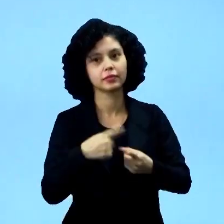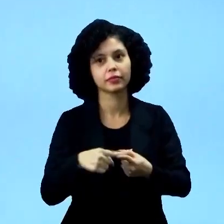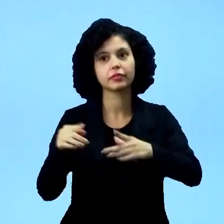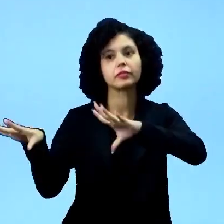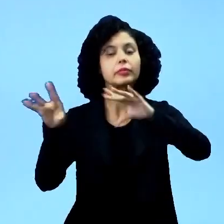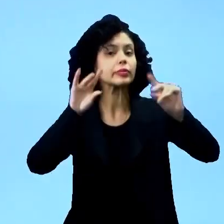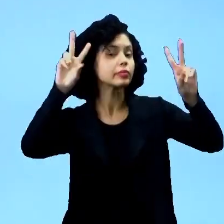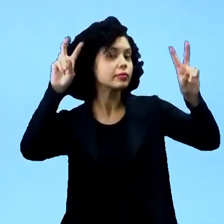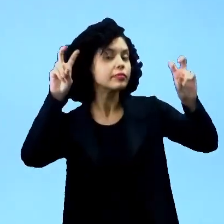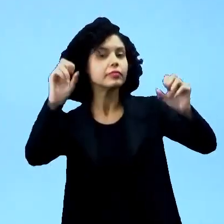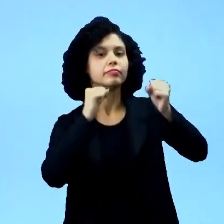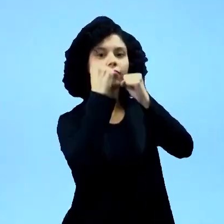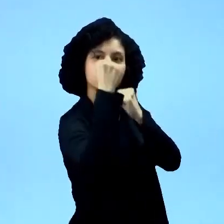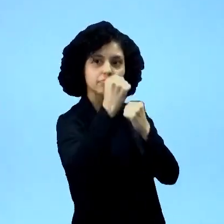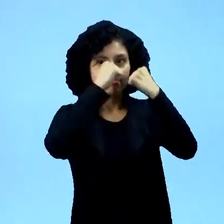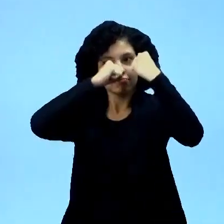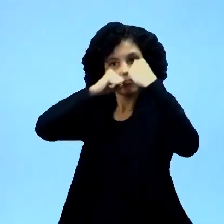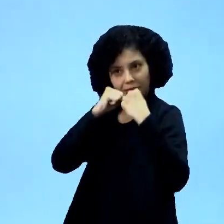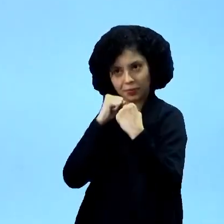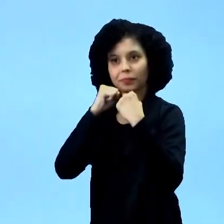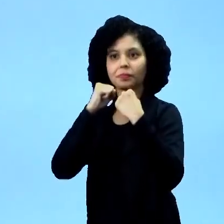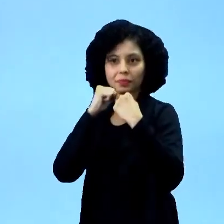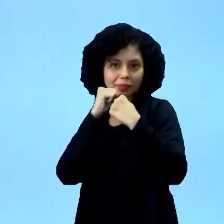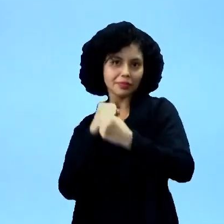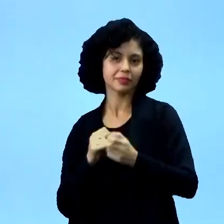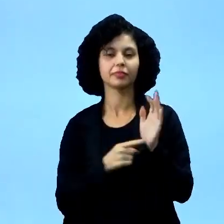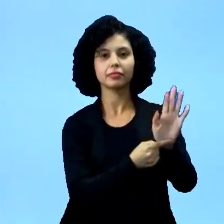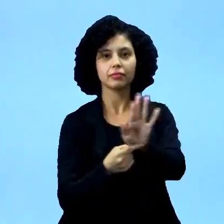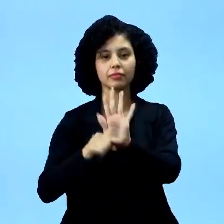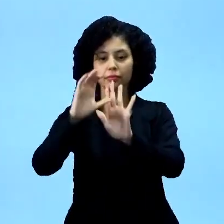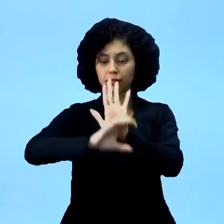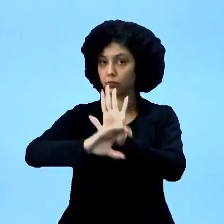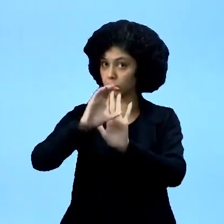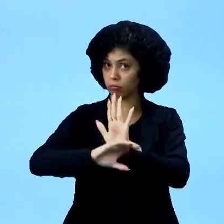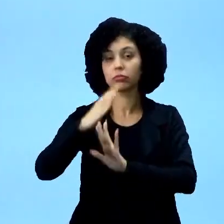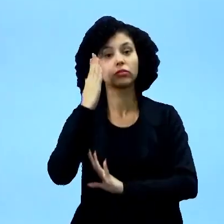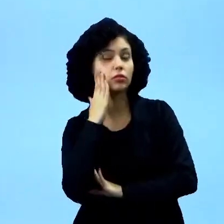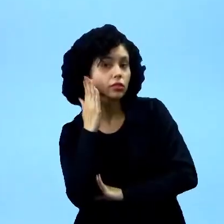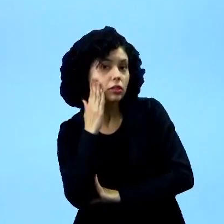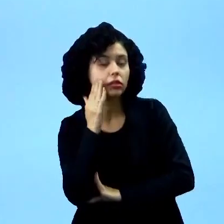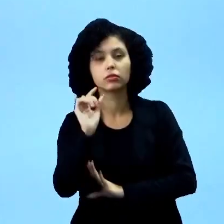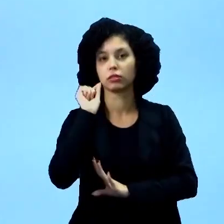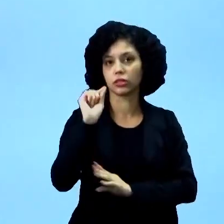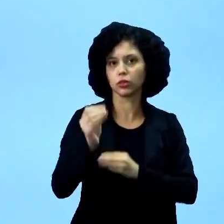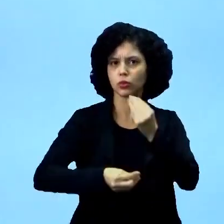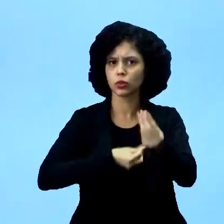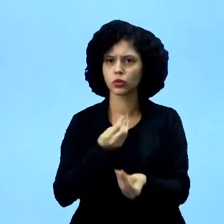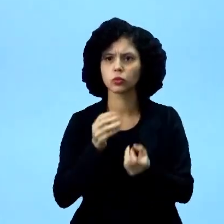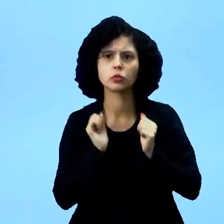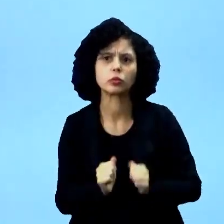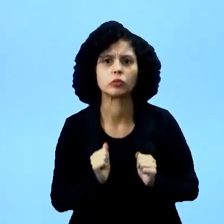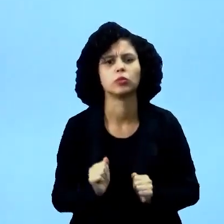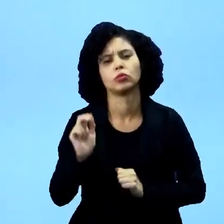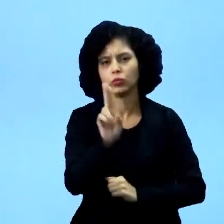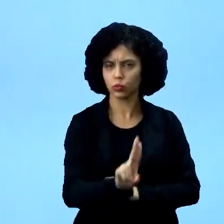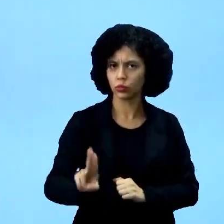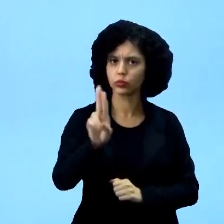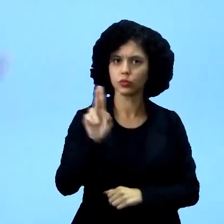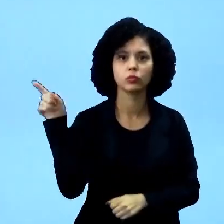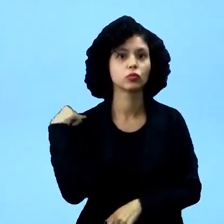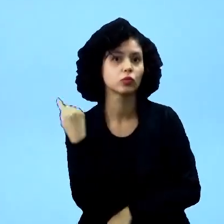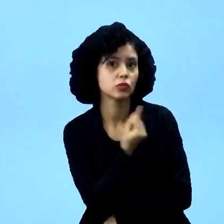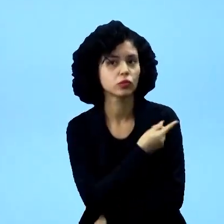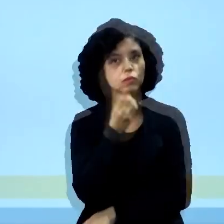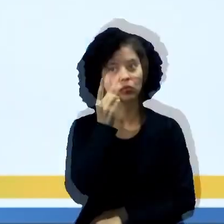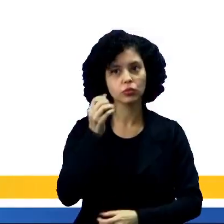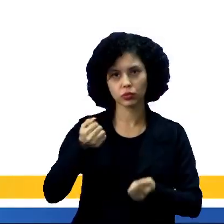vai abordar as lutas. Então a gente vai apresentar um pouco a conceituação e entender efetivamente como a gente pode utilizar isso no nosso